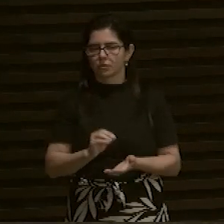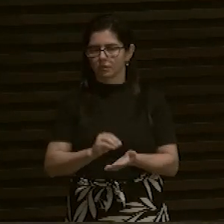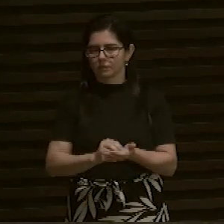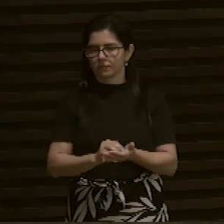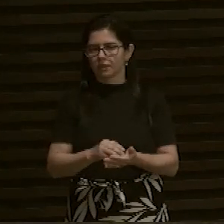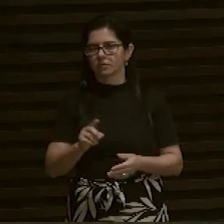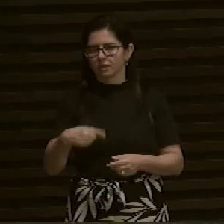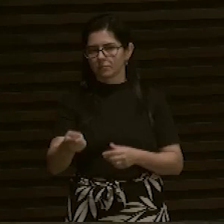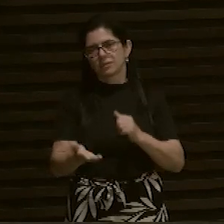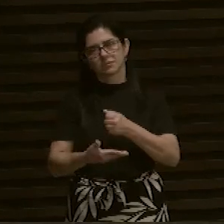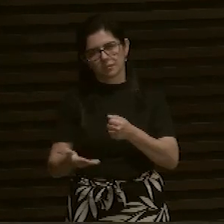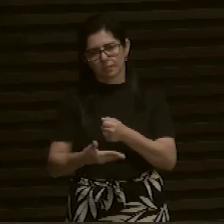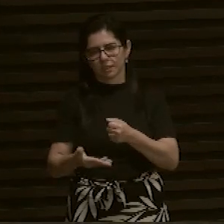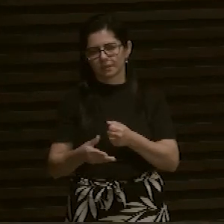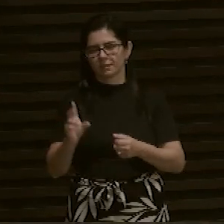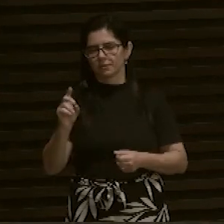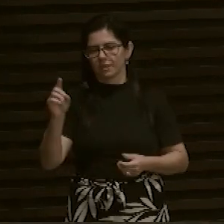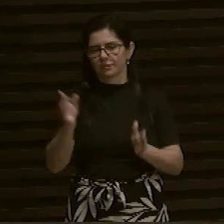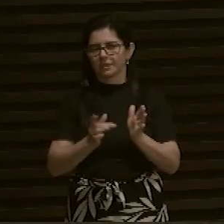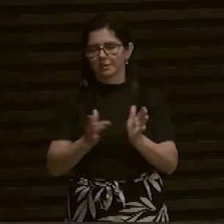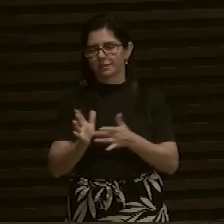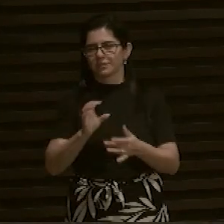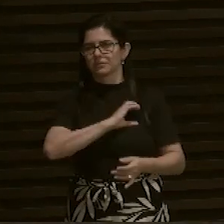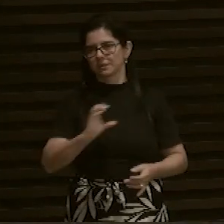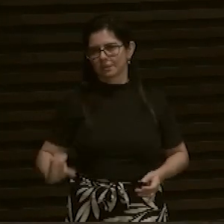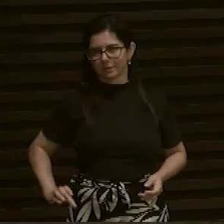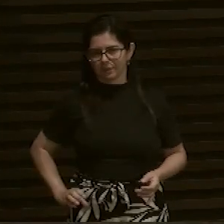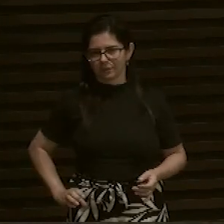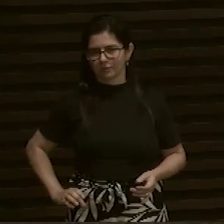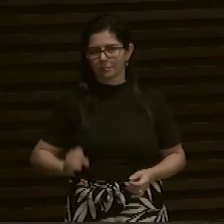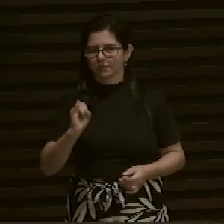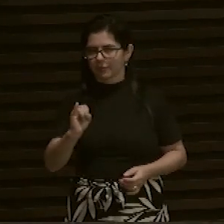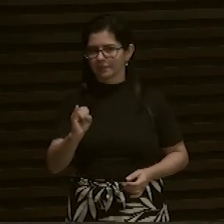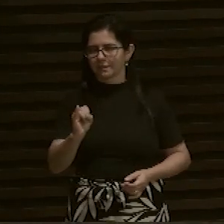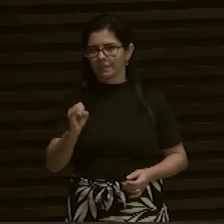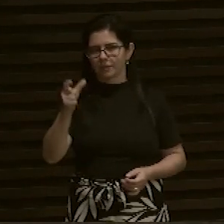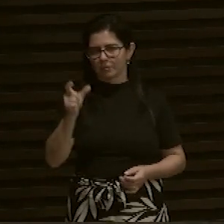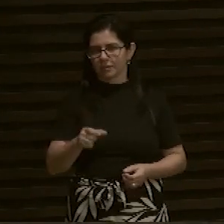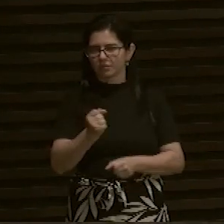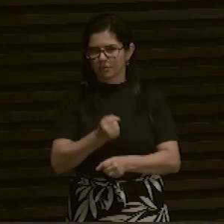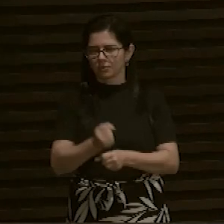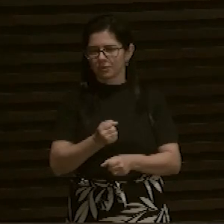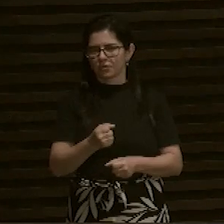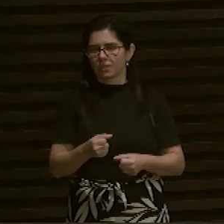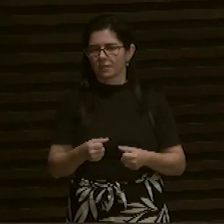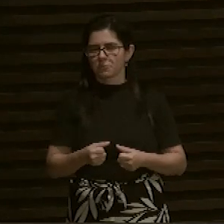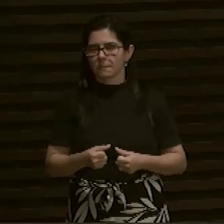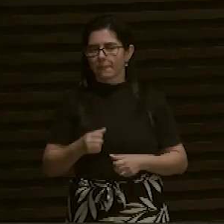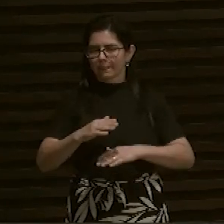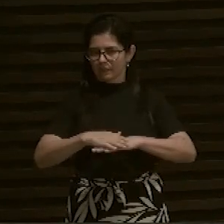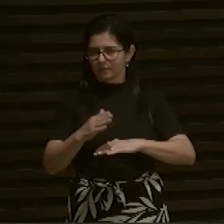posto, que é Jesus Cristo. Se alguém constrói sobre esse alicerce usando ouro, prata, pedras preciosas, madeira, feno ou